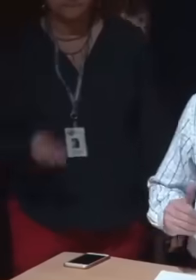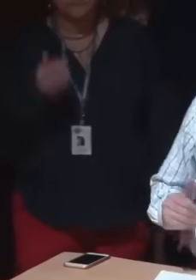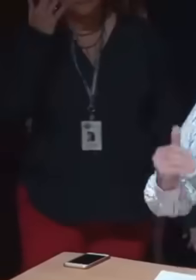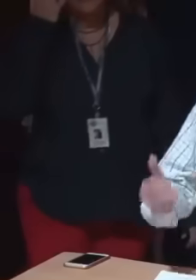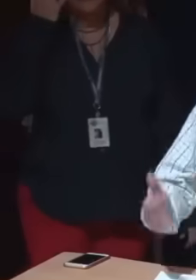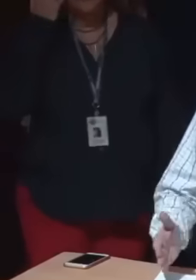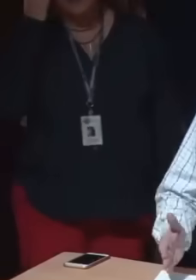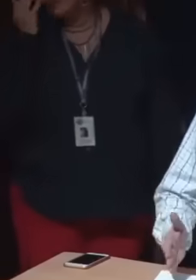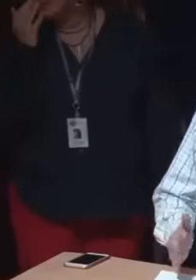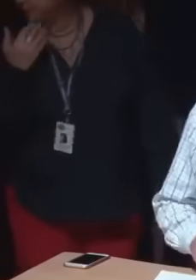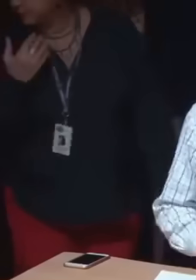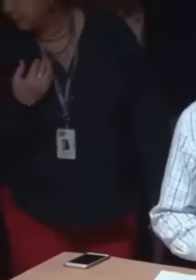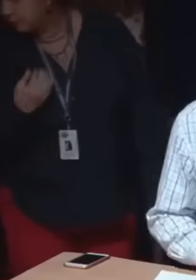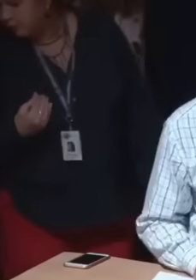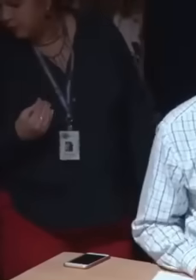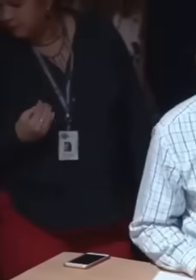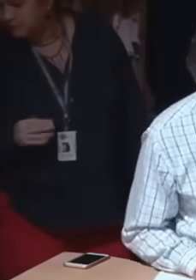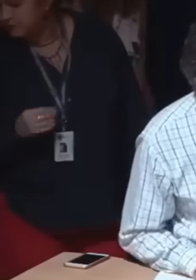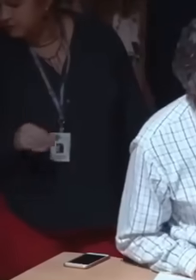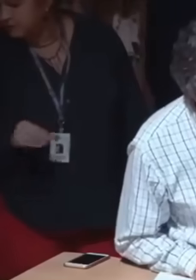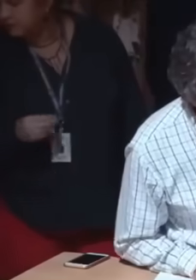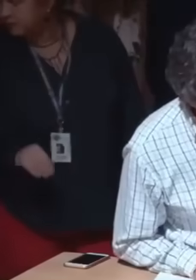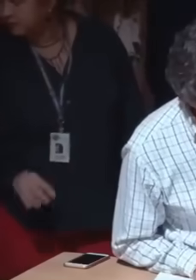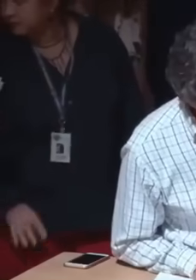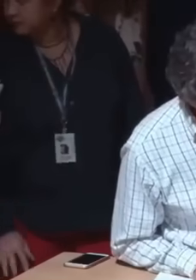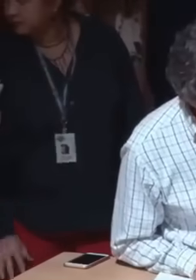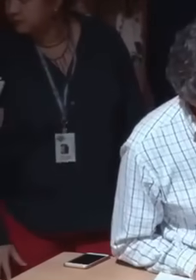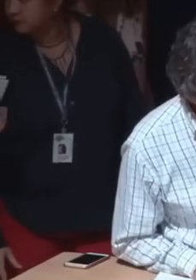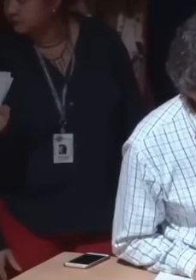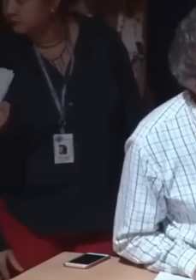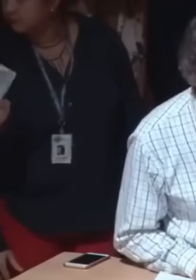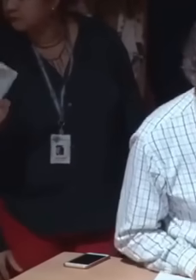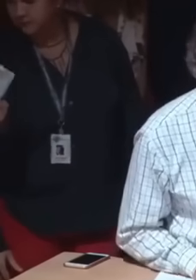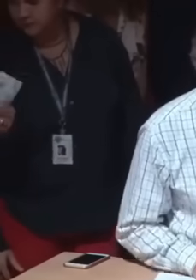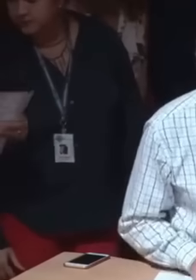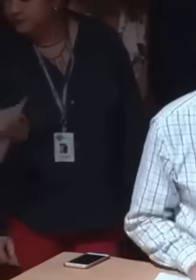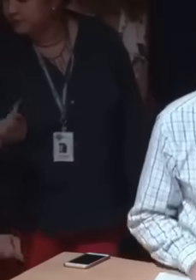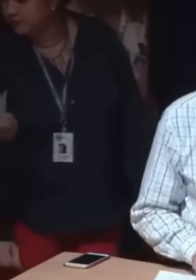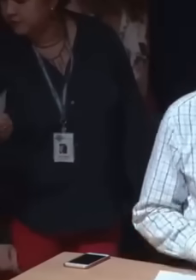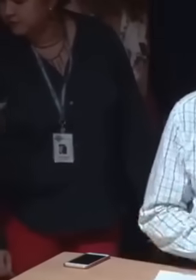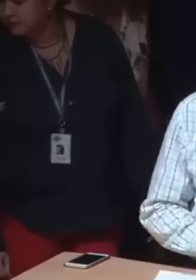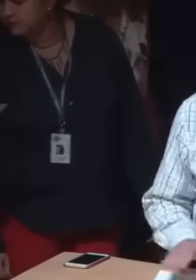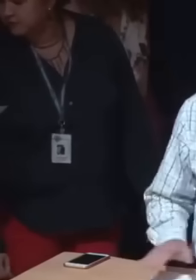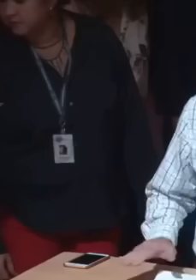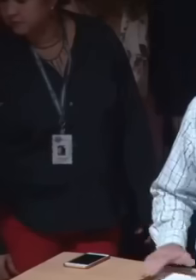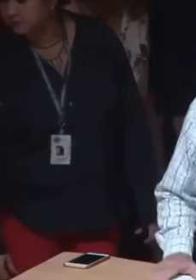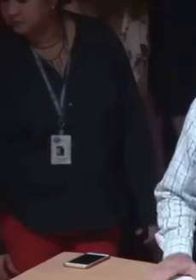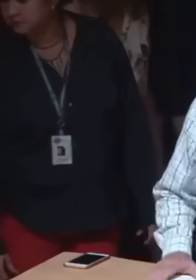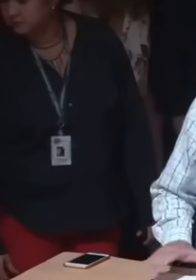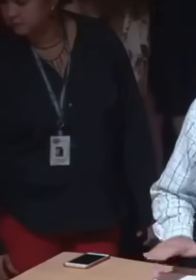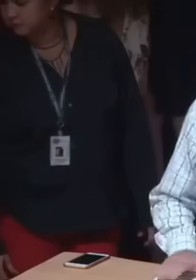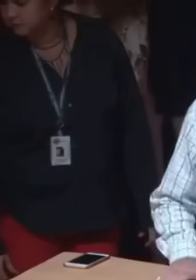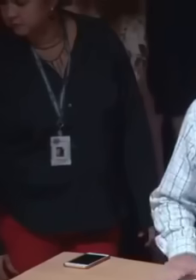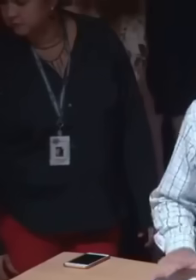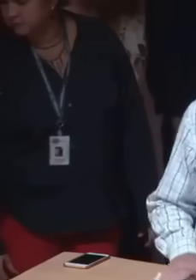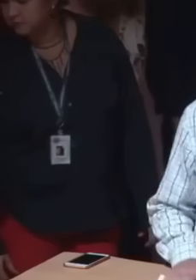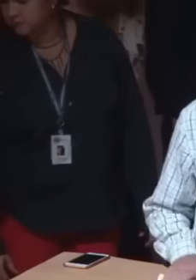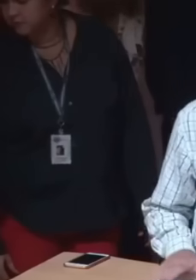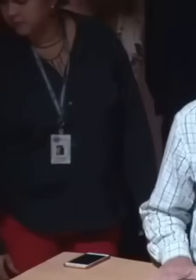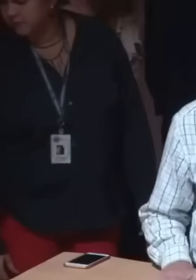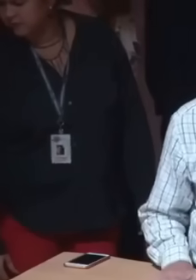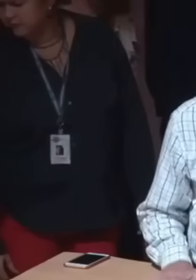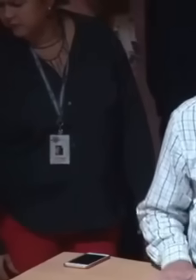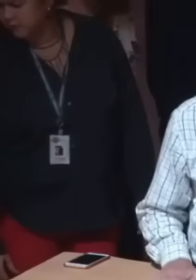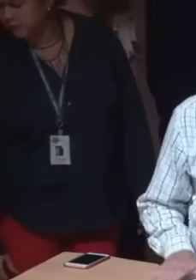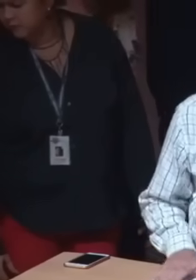para as políticas públicas para o país, com a preocupação que a democracia, candidatos, seja sempre preservada em todos os processos e o respeito aos